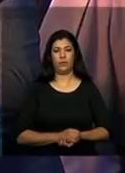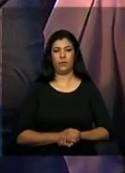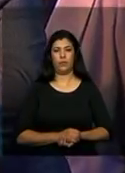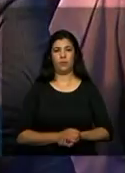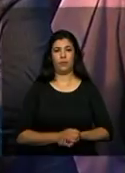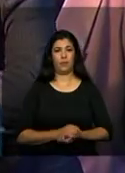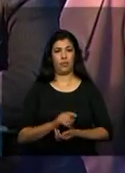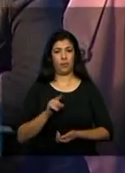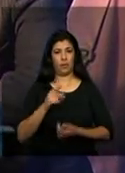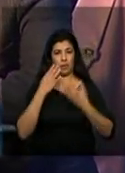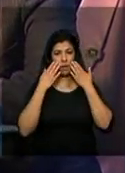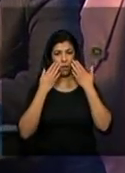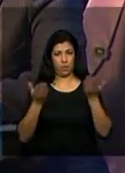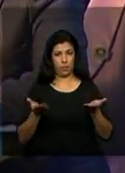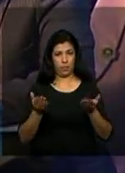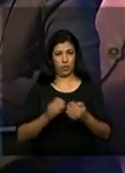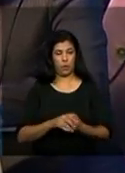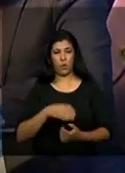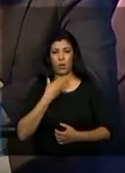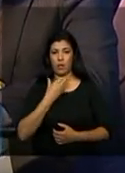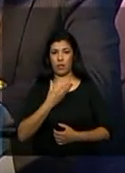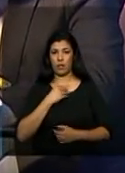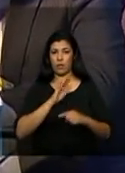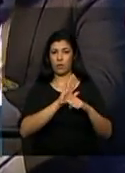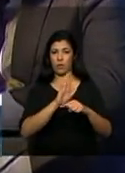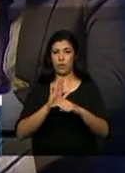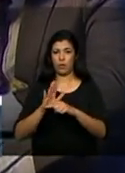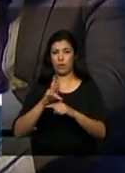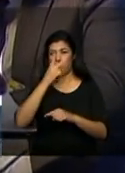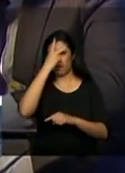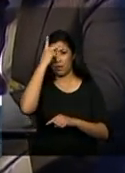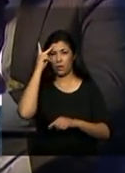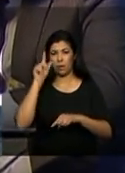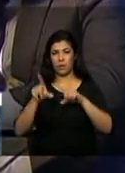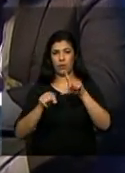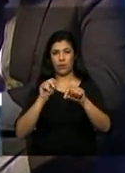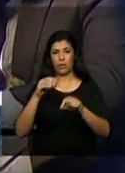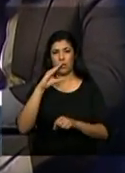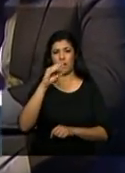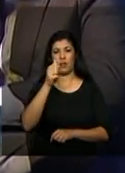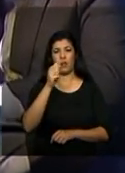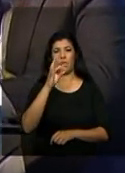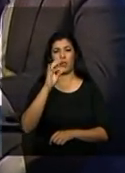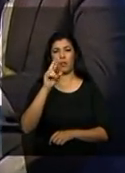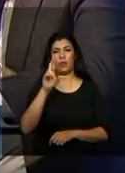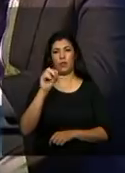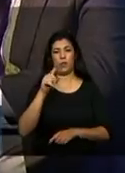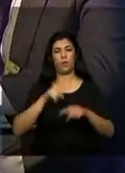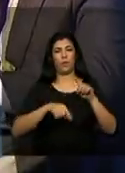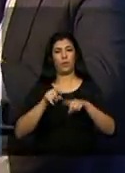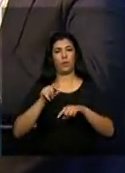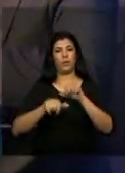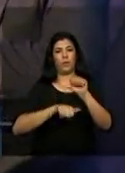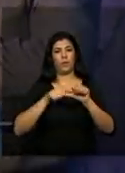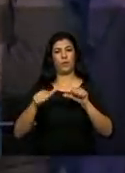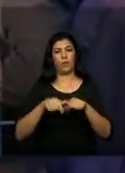Esse é o Natal Solidário dos catadores de materiais recicláveis e população em situação de rua, evento que tem a